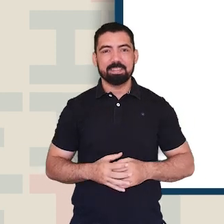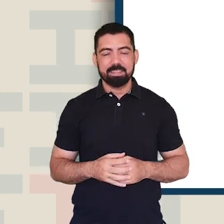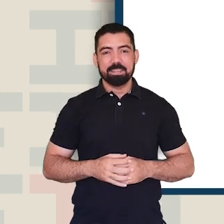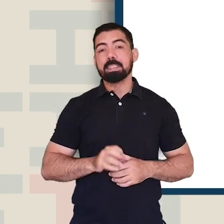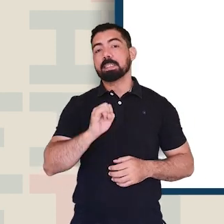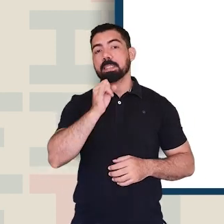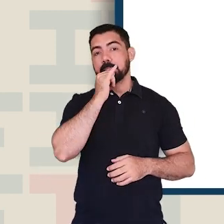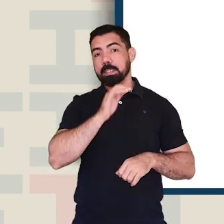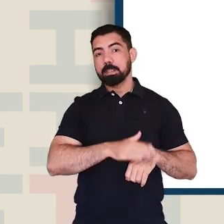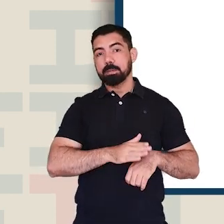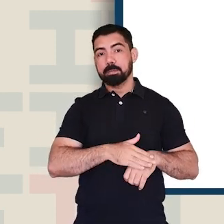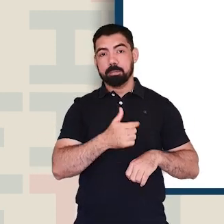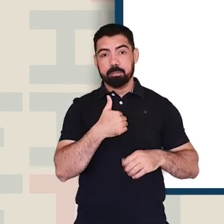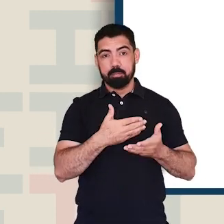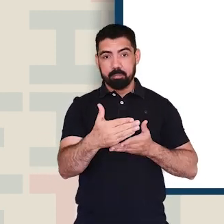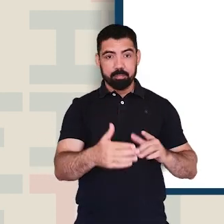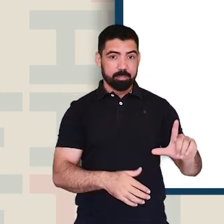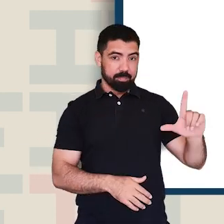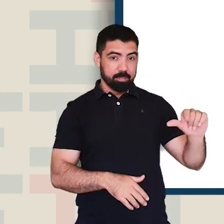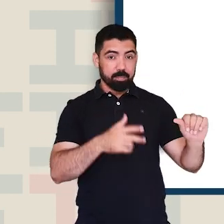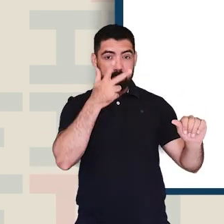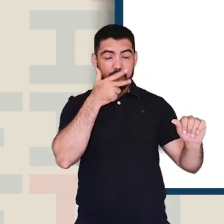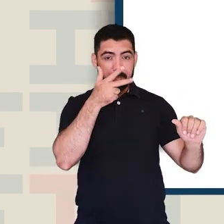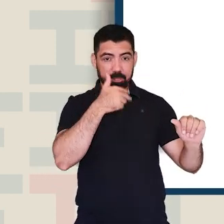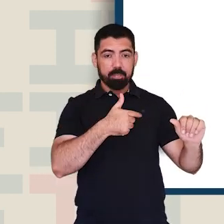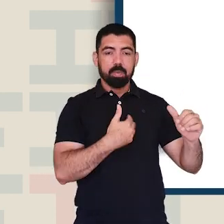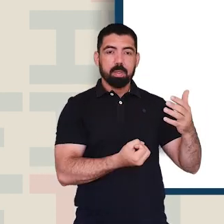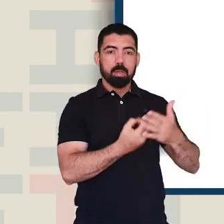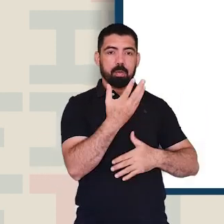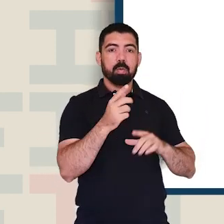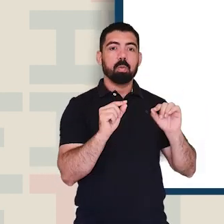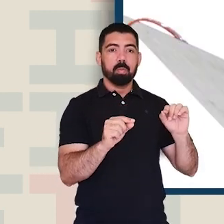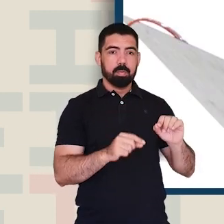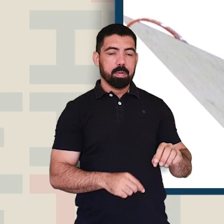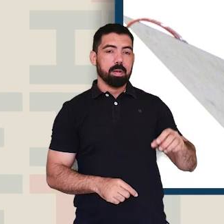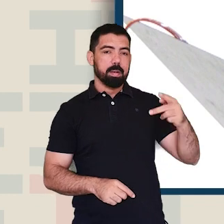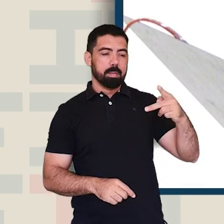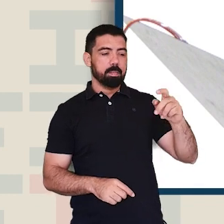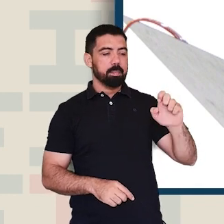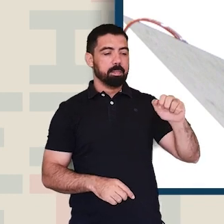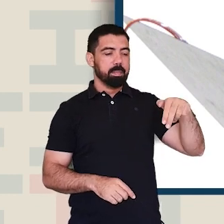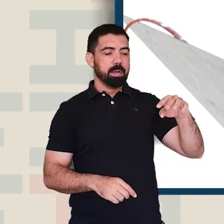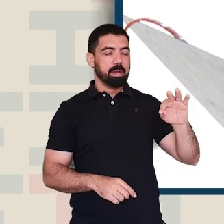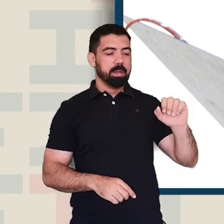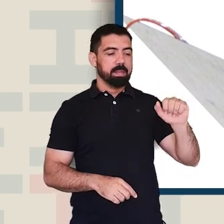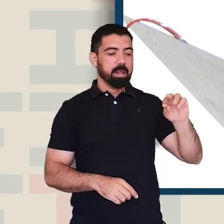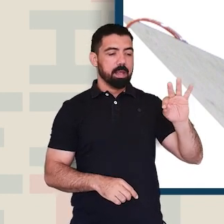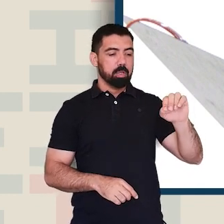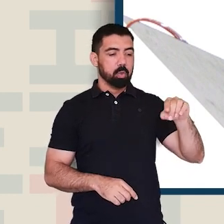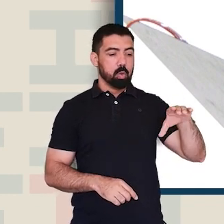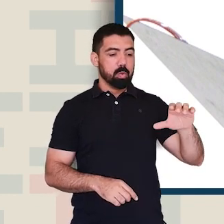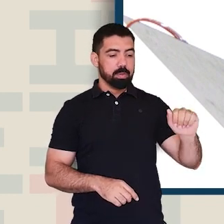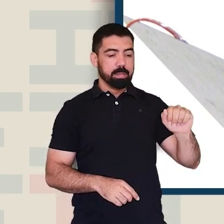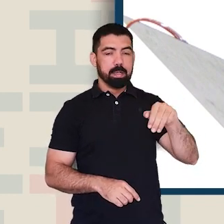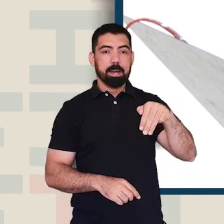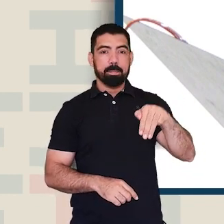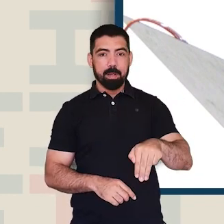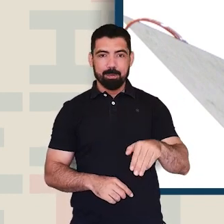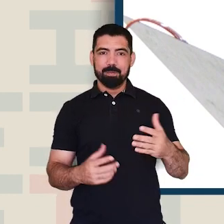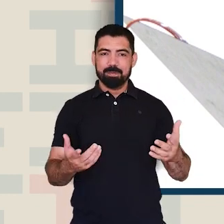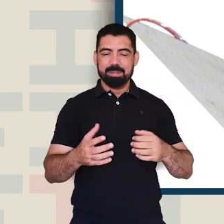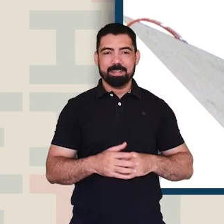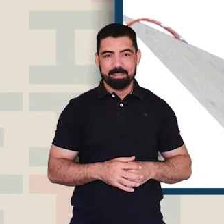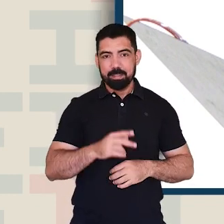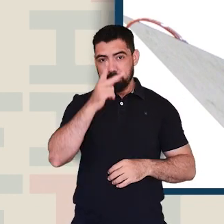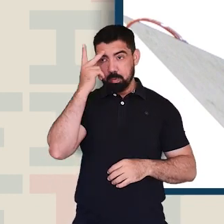Certo? Então, se eu partir do Lá, com as mesmas notas, eu crio a pentatônica menor, que é a famigerada pentatônica,